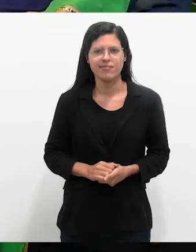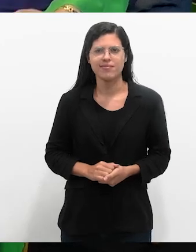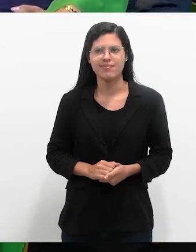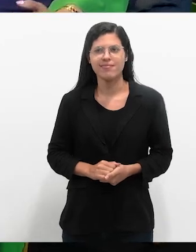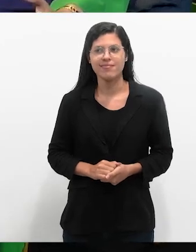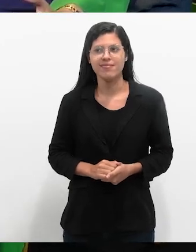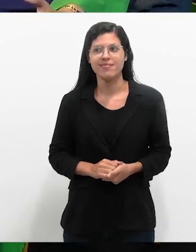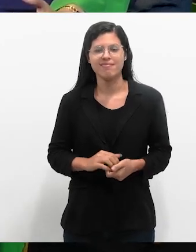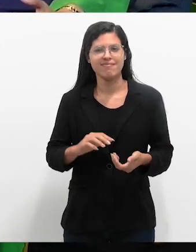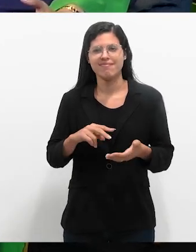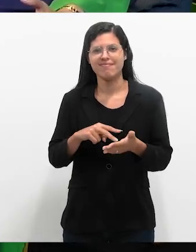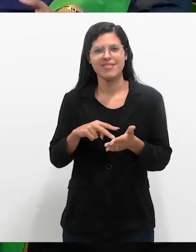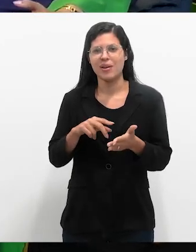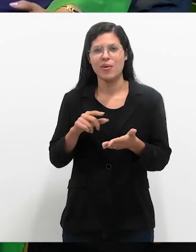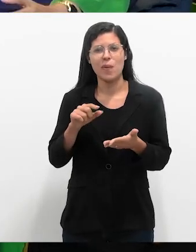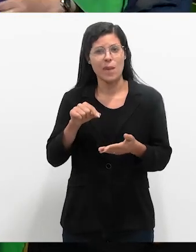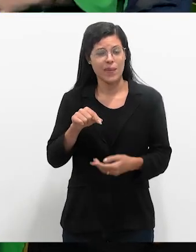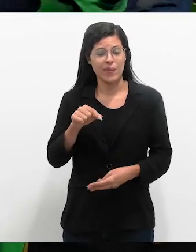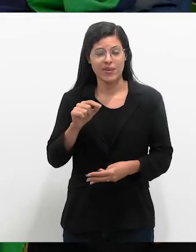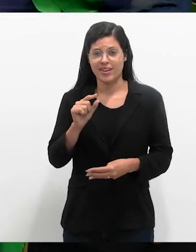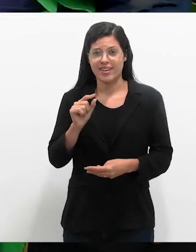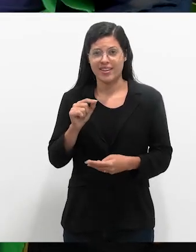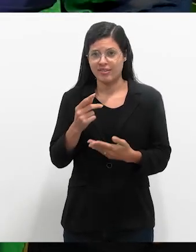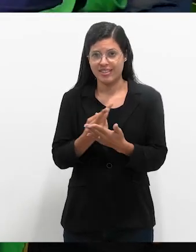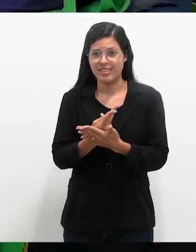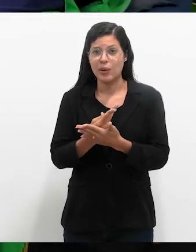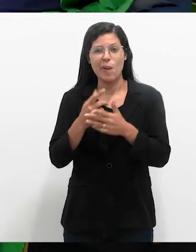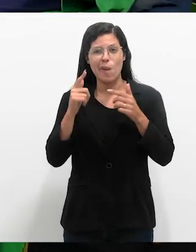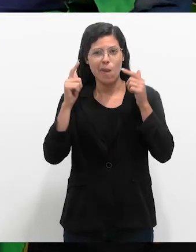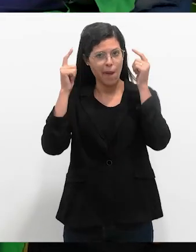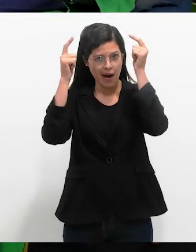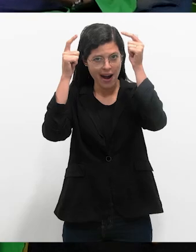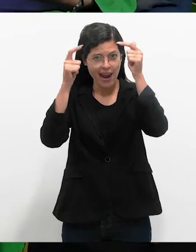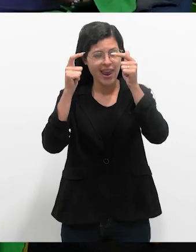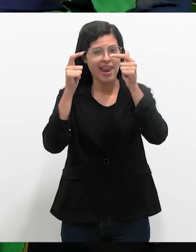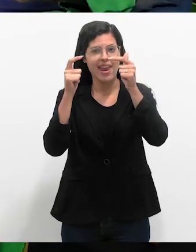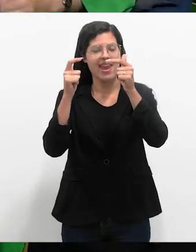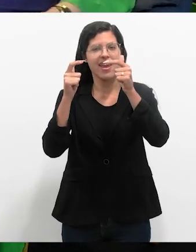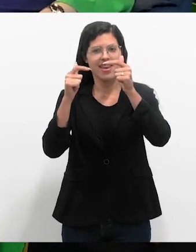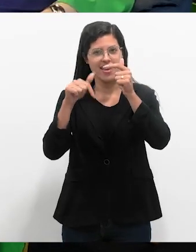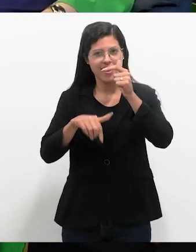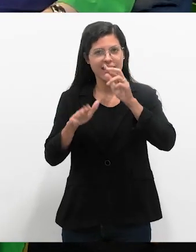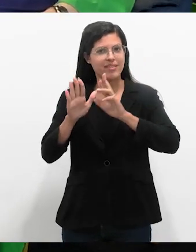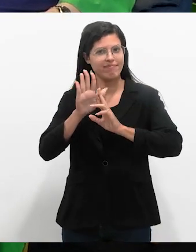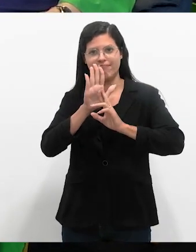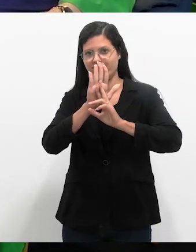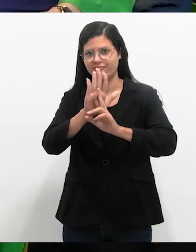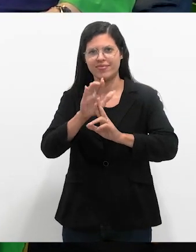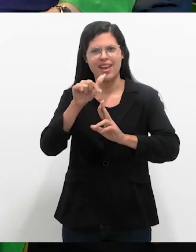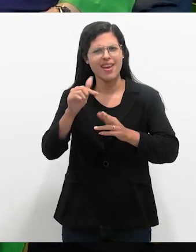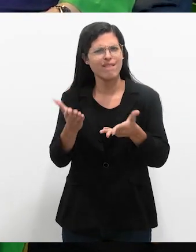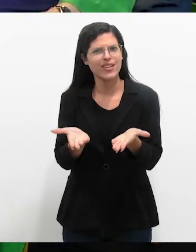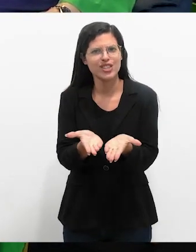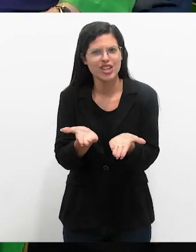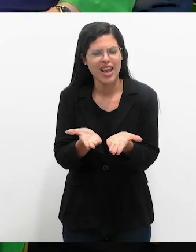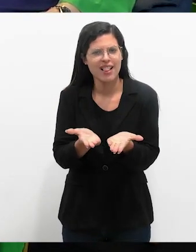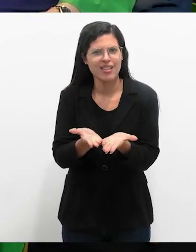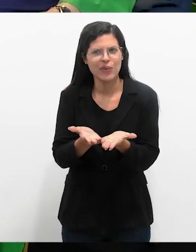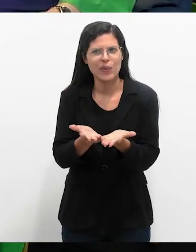Quer dizer, o rei, né, que seria a grande figura, é evangélico. E